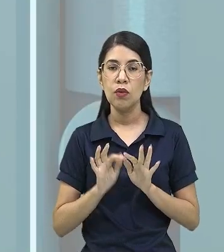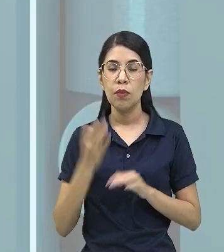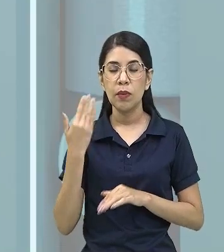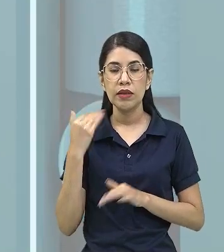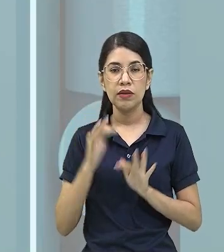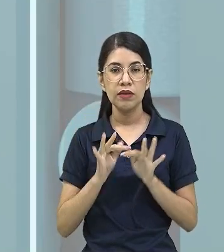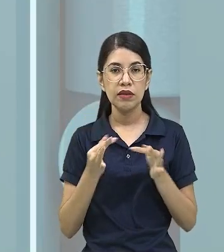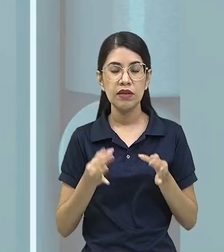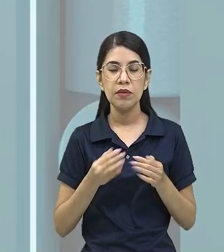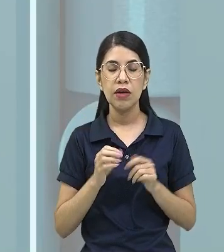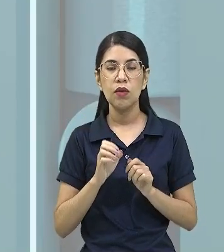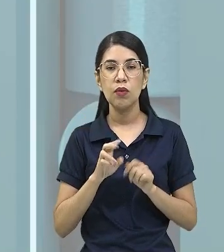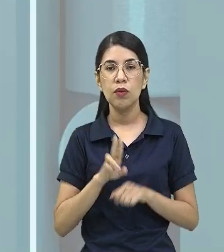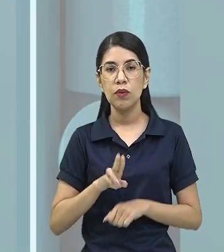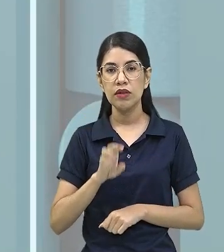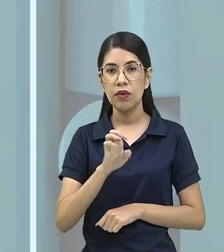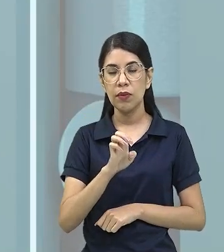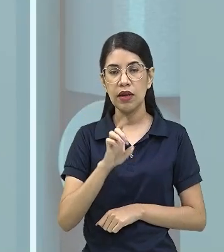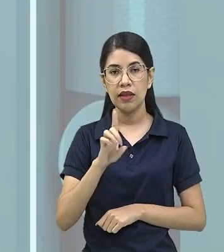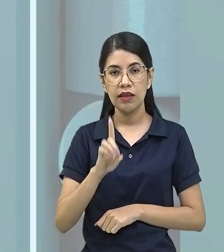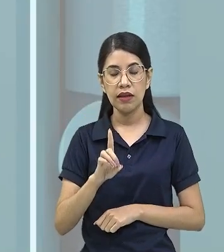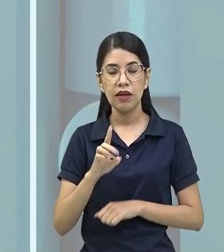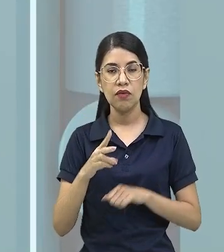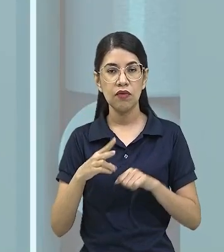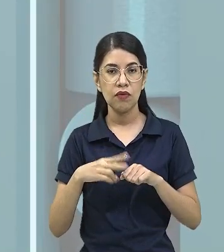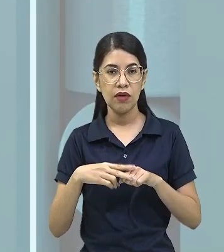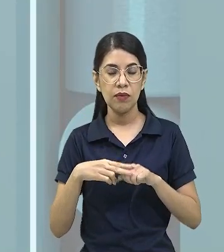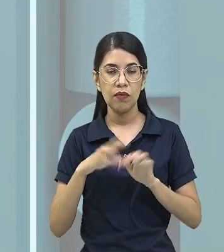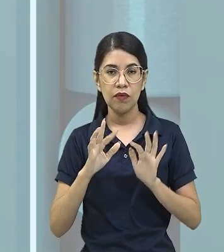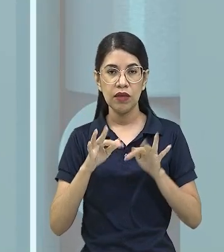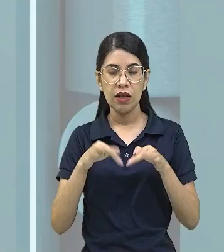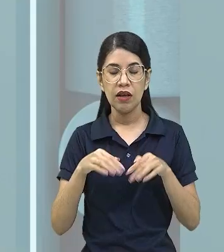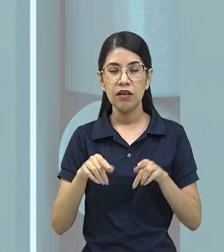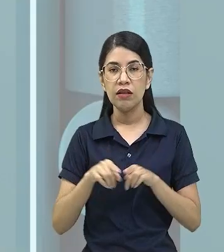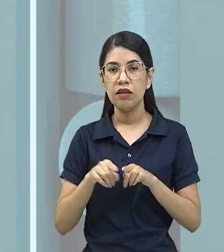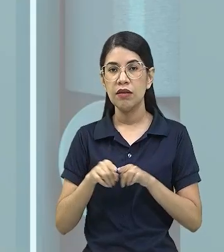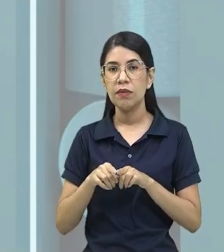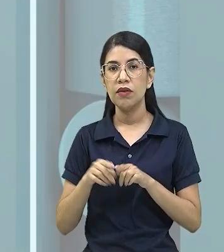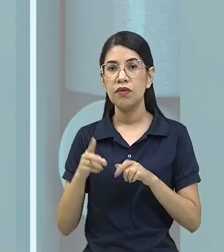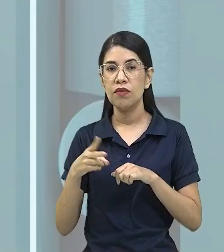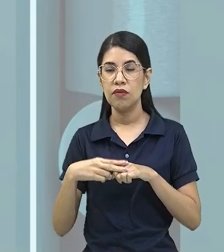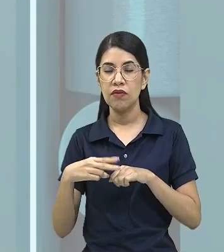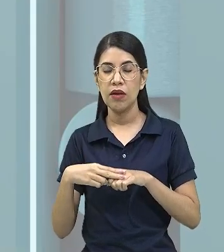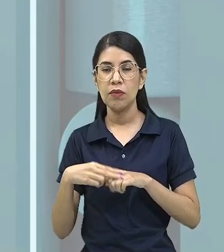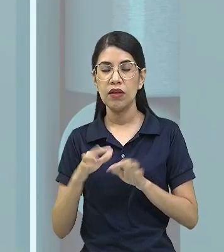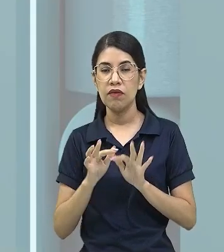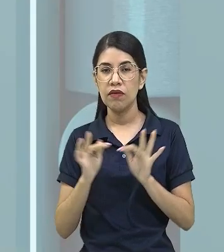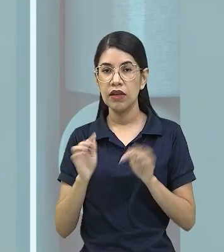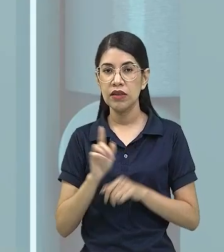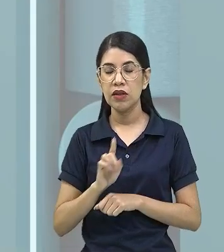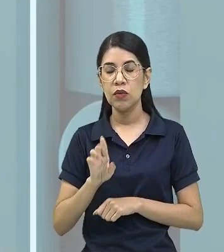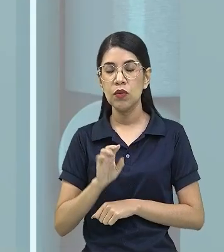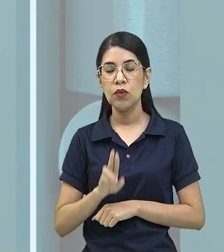uso do ed no final dos verbos, vai lembrar que os verbos na negativas utilizam o